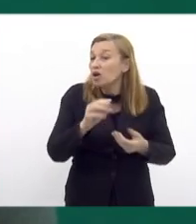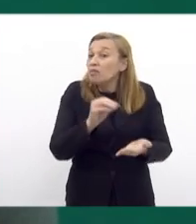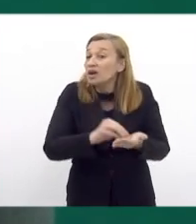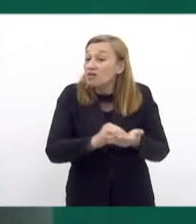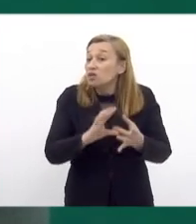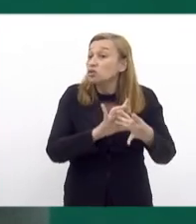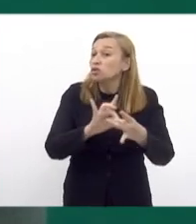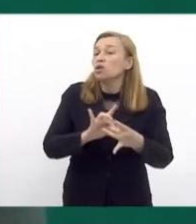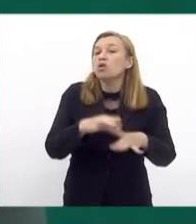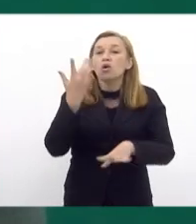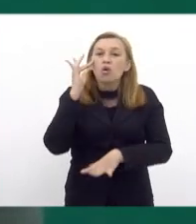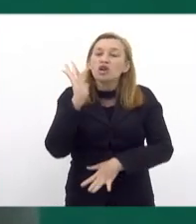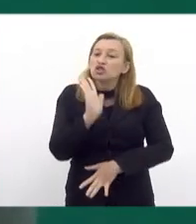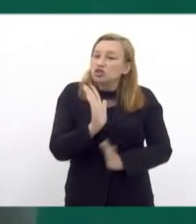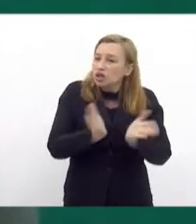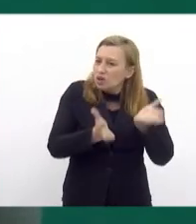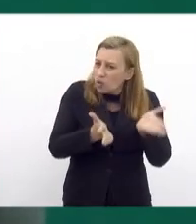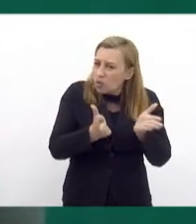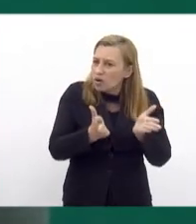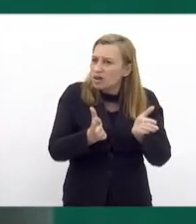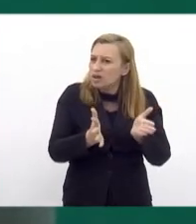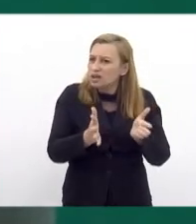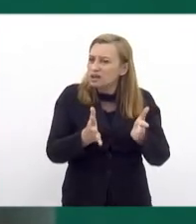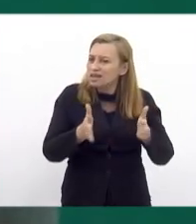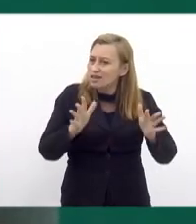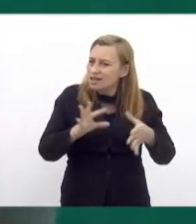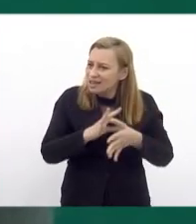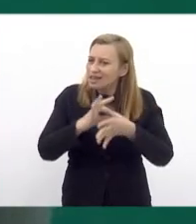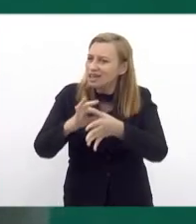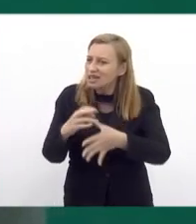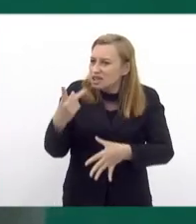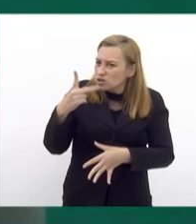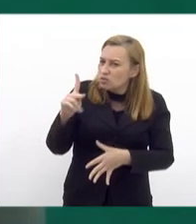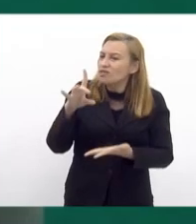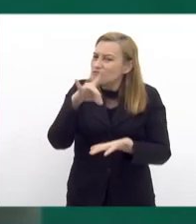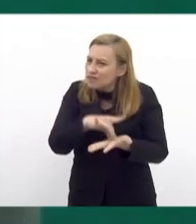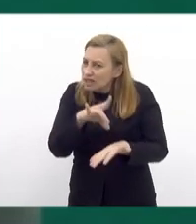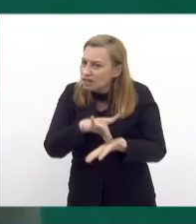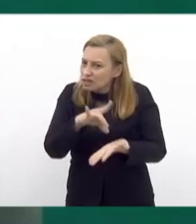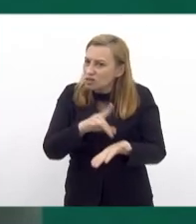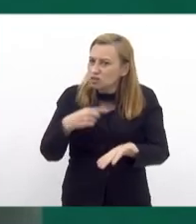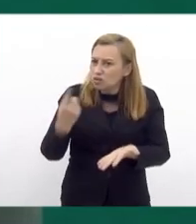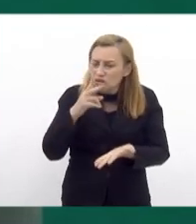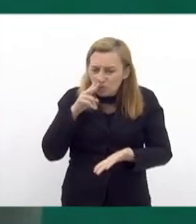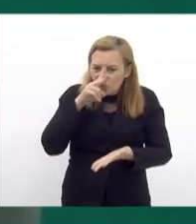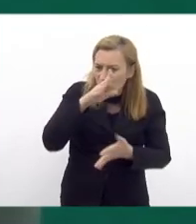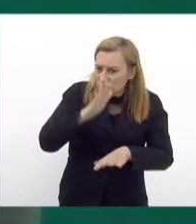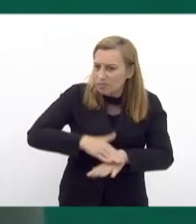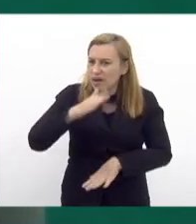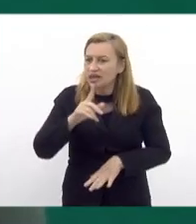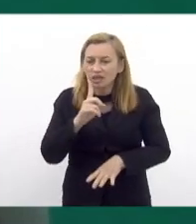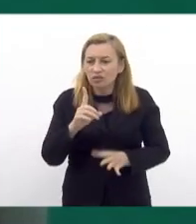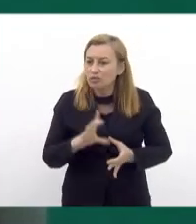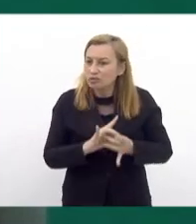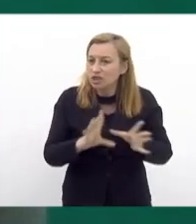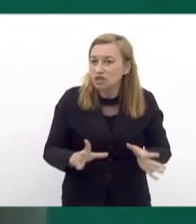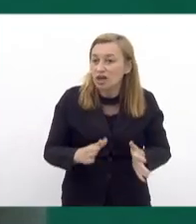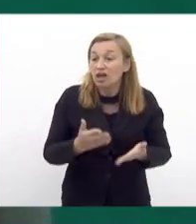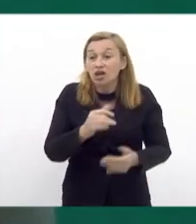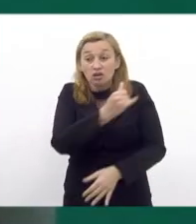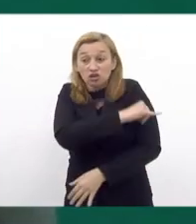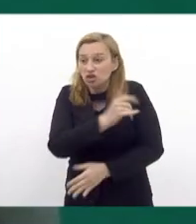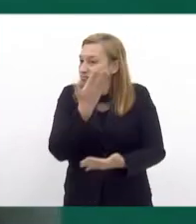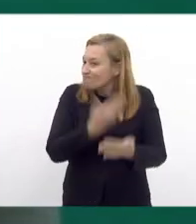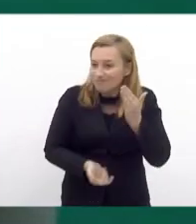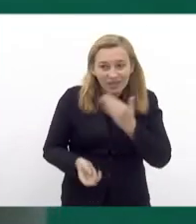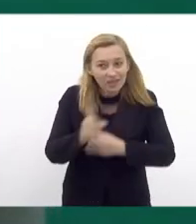união. Eu acho que essa sua liderança faz com que realmente nos tornemos mais fortes e não vão permitir. O Rio de Janeiro não pode